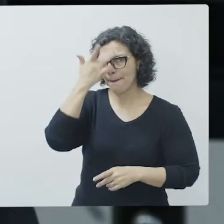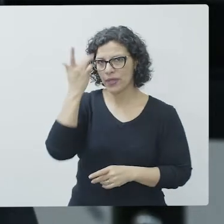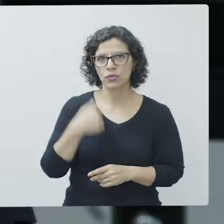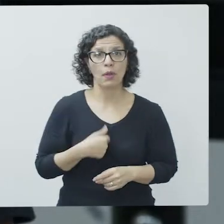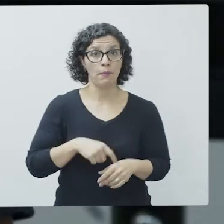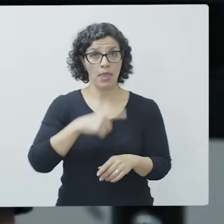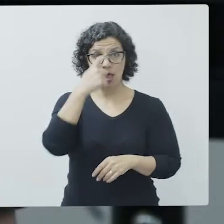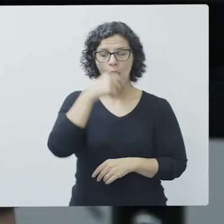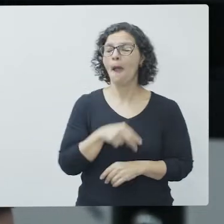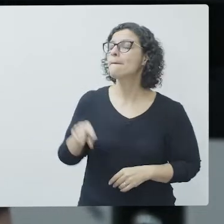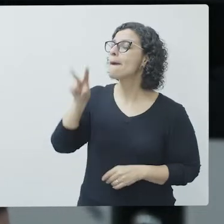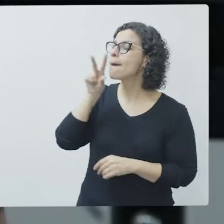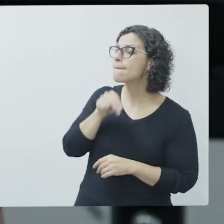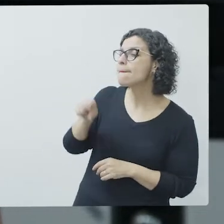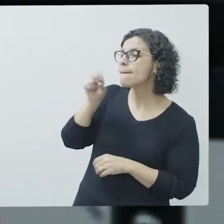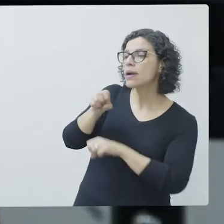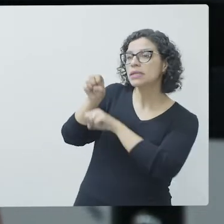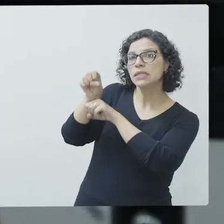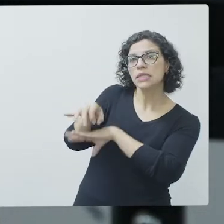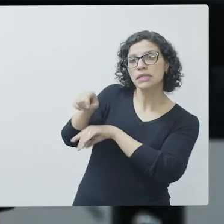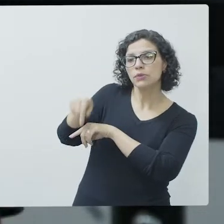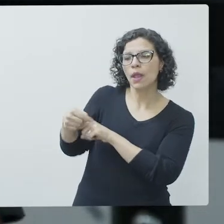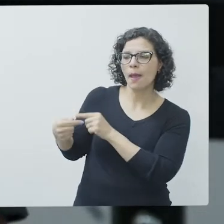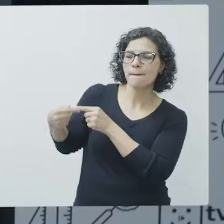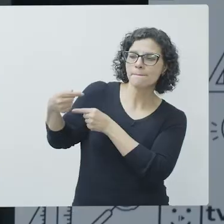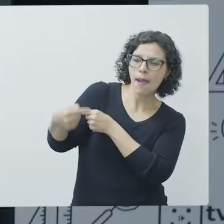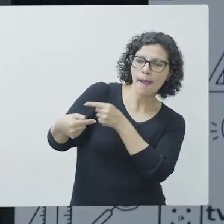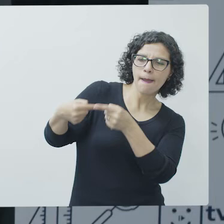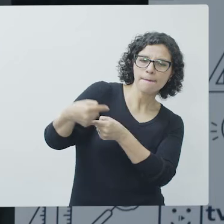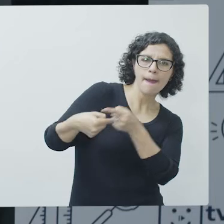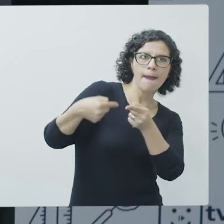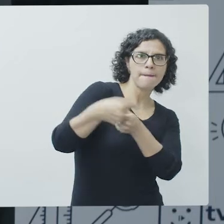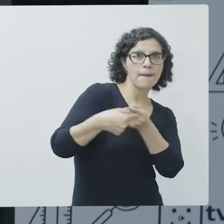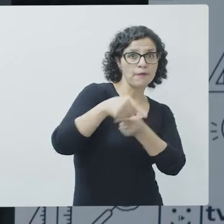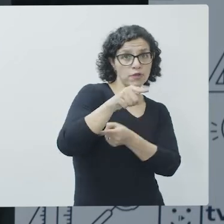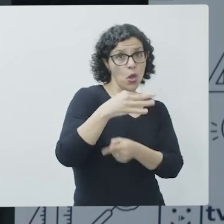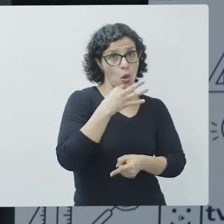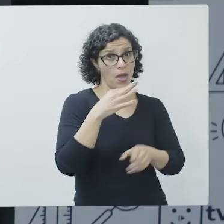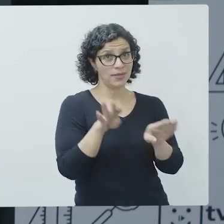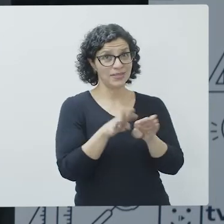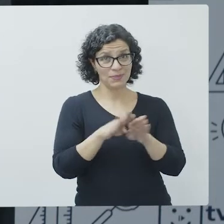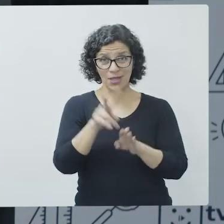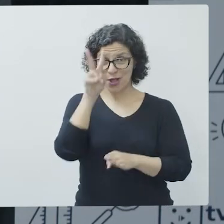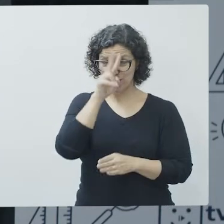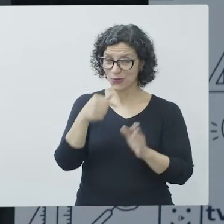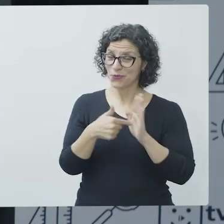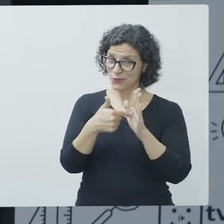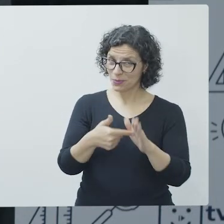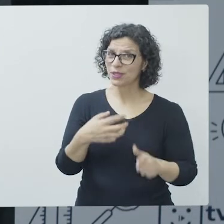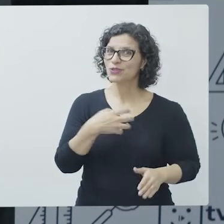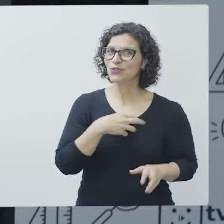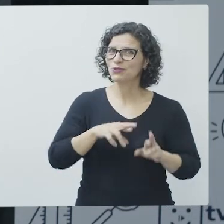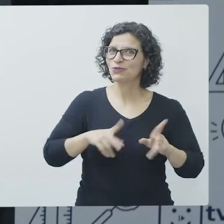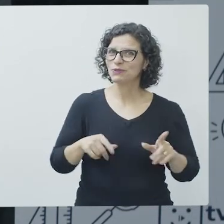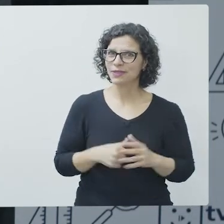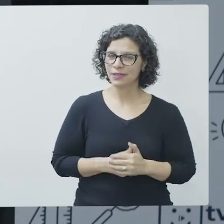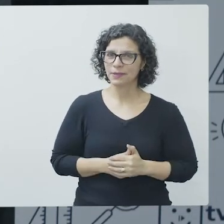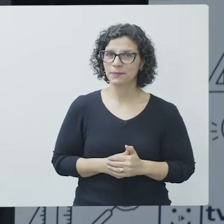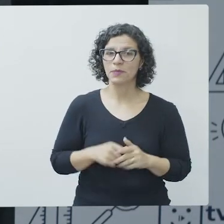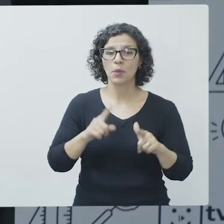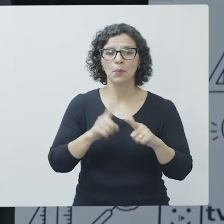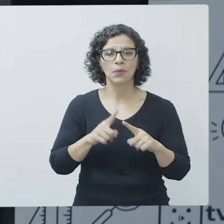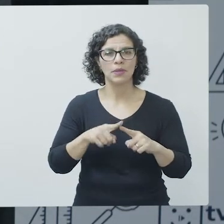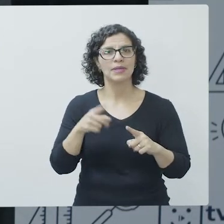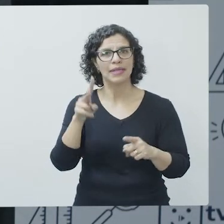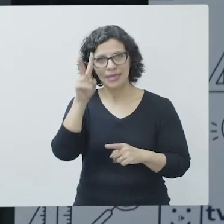foram passados de geração para geração. E pode ser que você até conheça esse, mas de uma forma diferente.